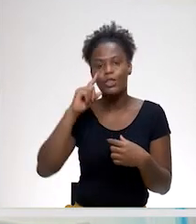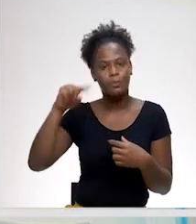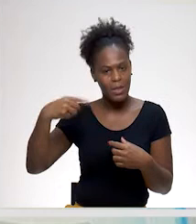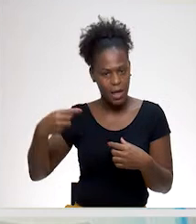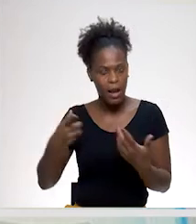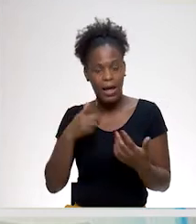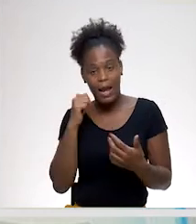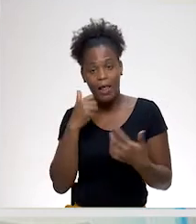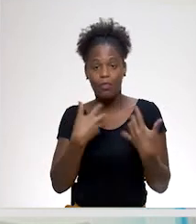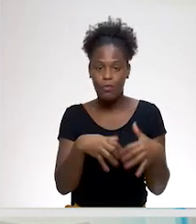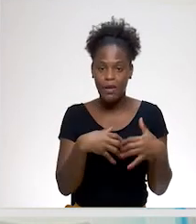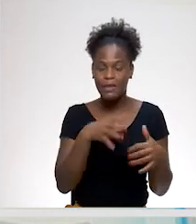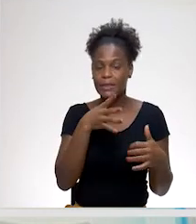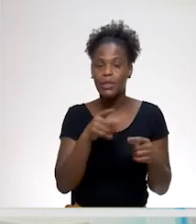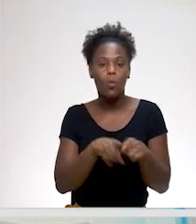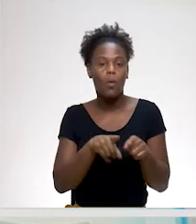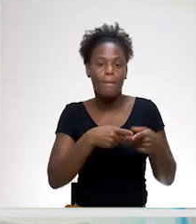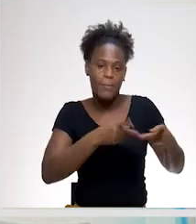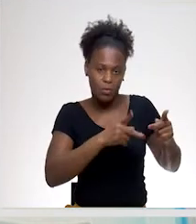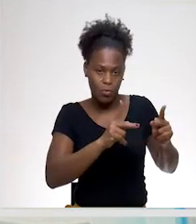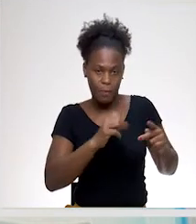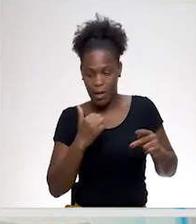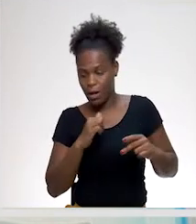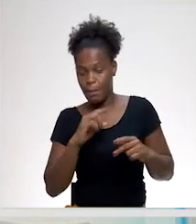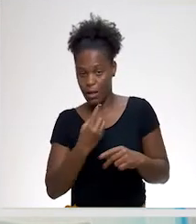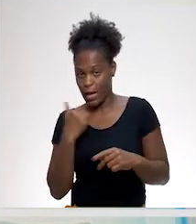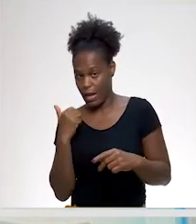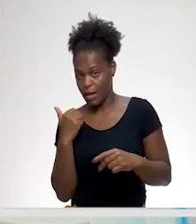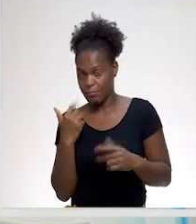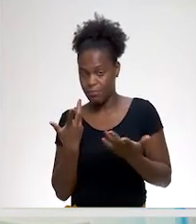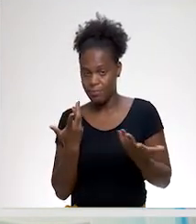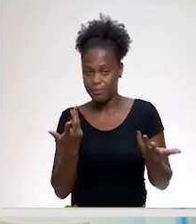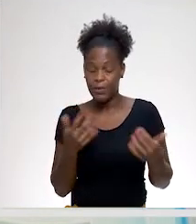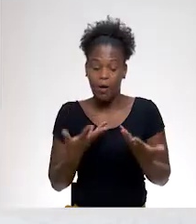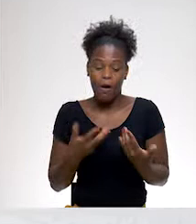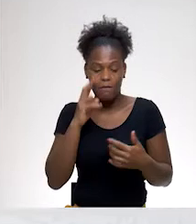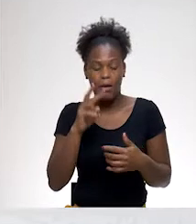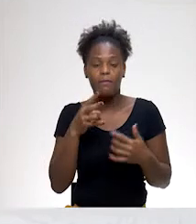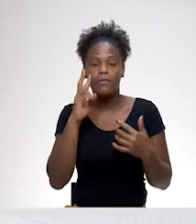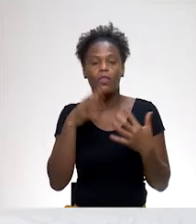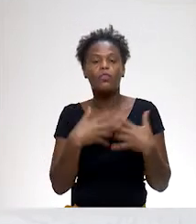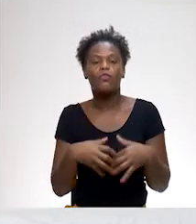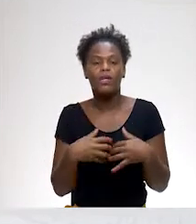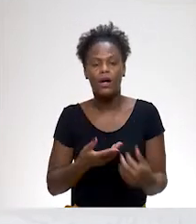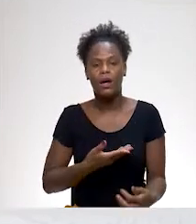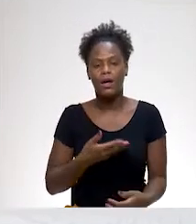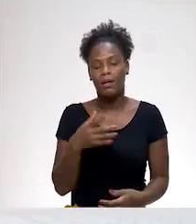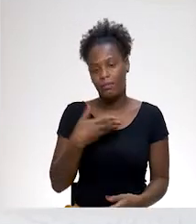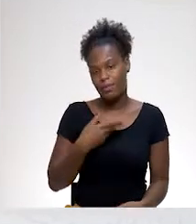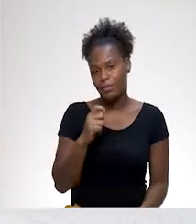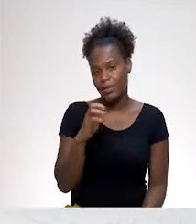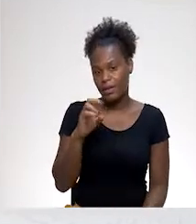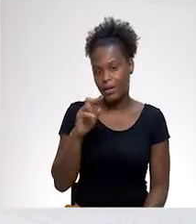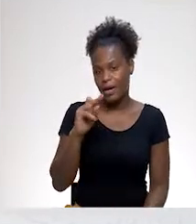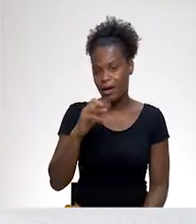muito especial. É uma dúvida considerada como um método para ele. E então, vamos à dúvida de Descartes.